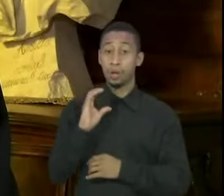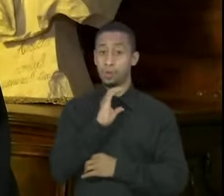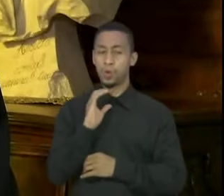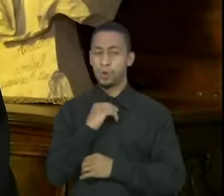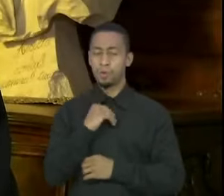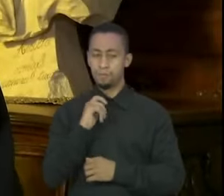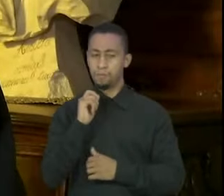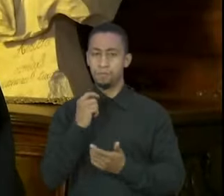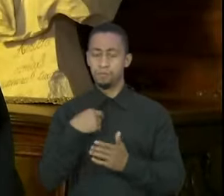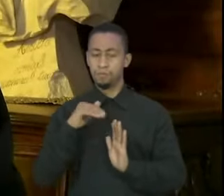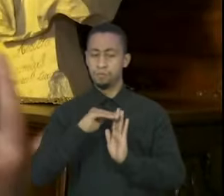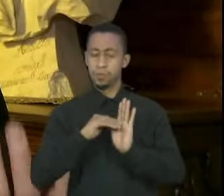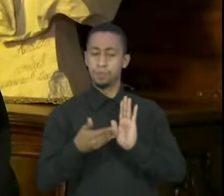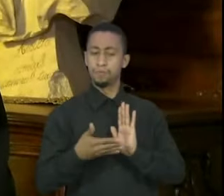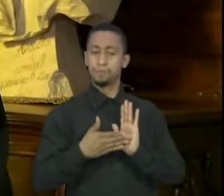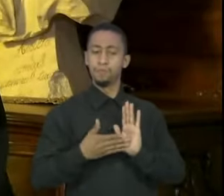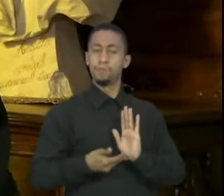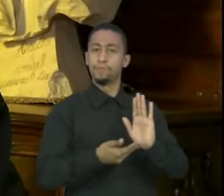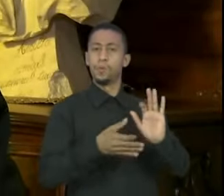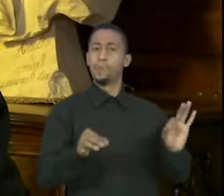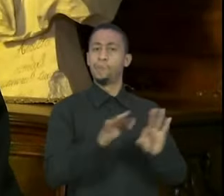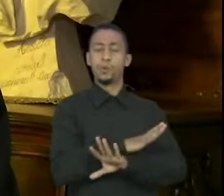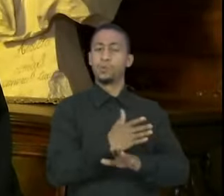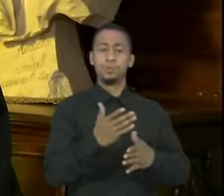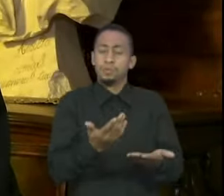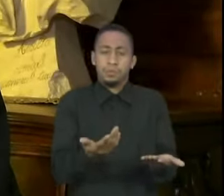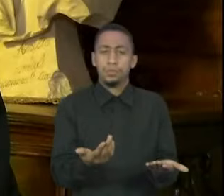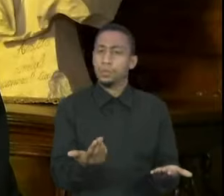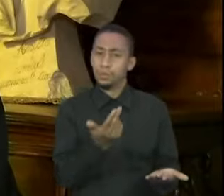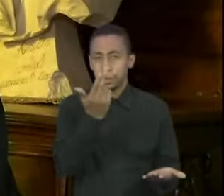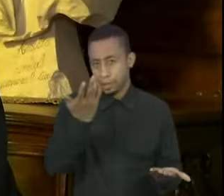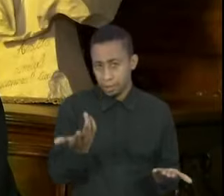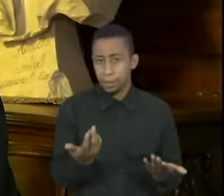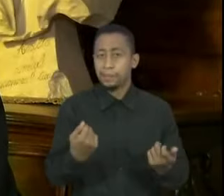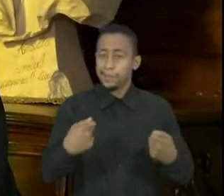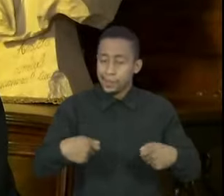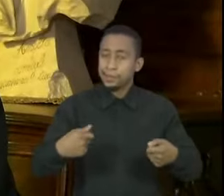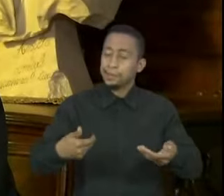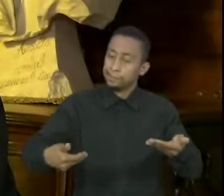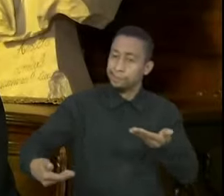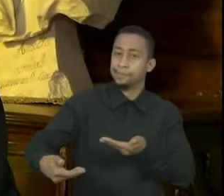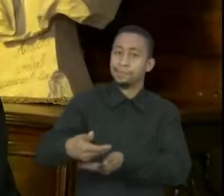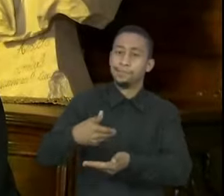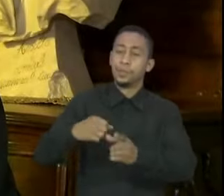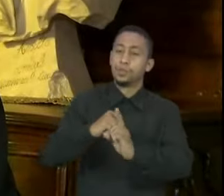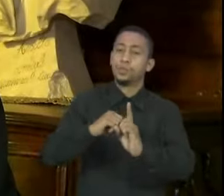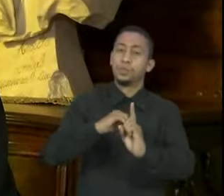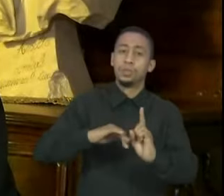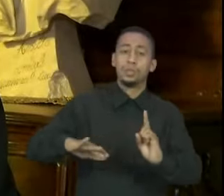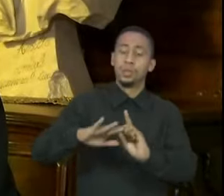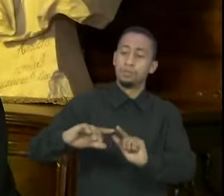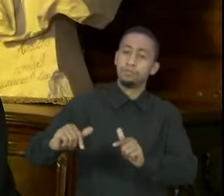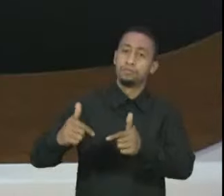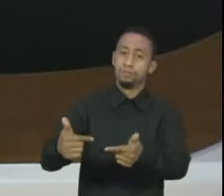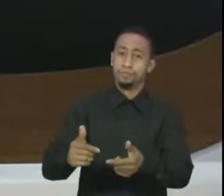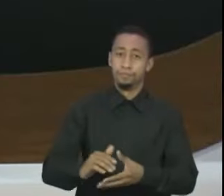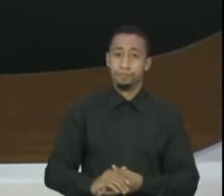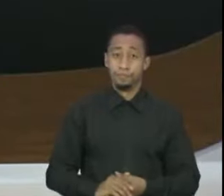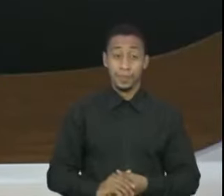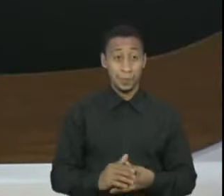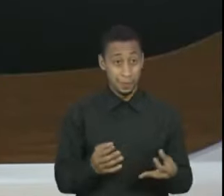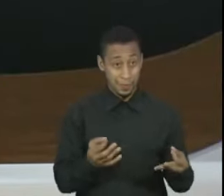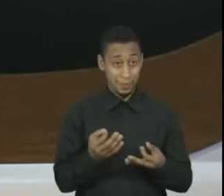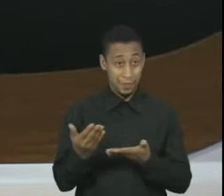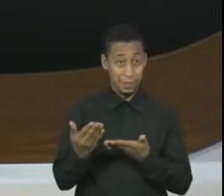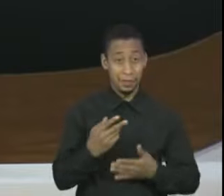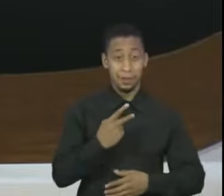outra instituição diga as coisas é preciso que haja um esforço comum para que de fato as coisas aconteçam o prefeito